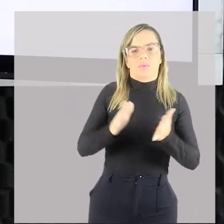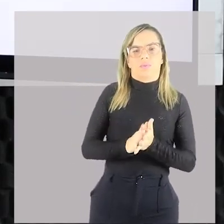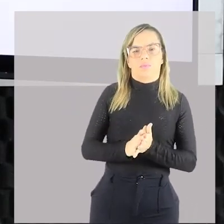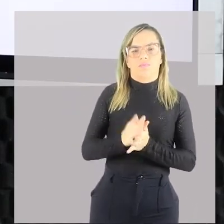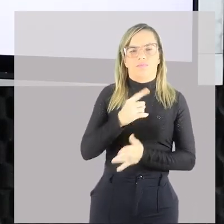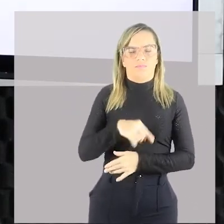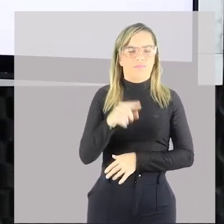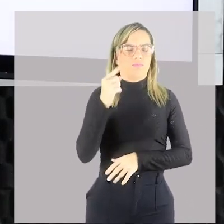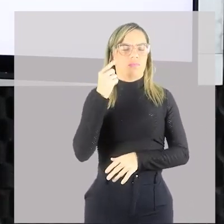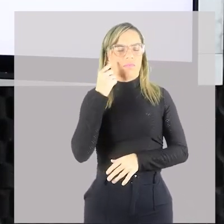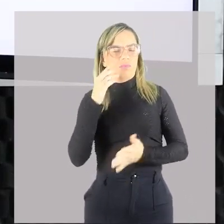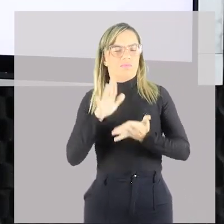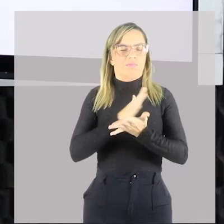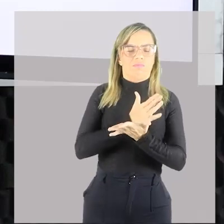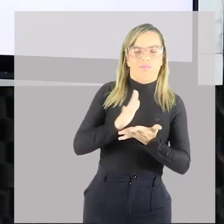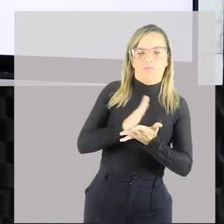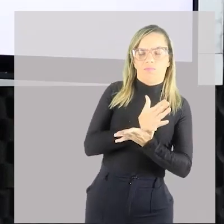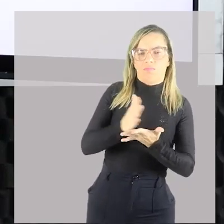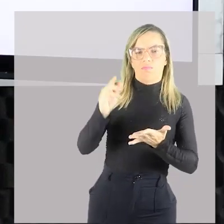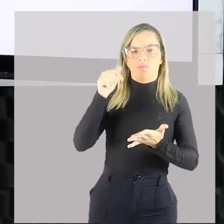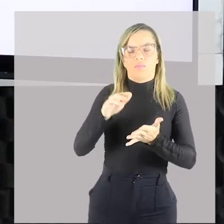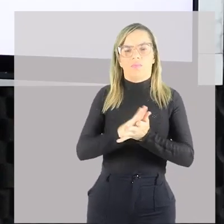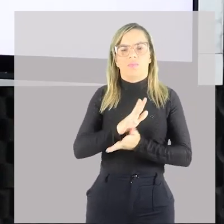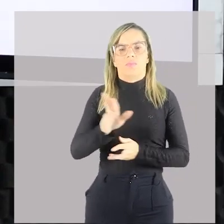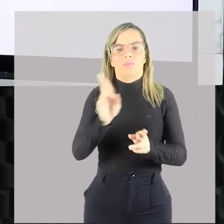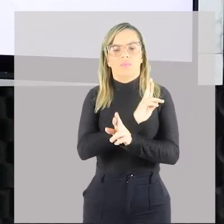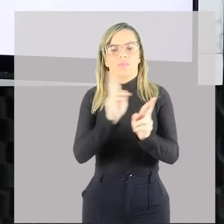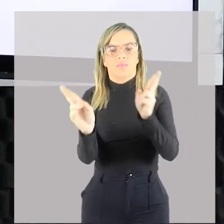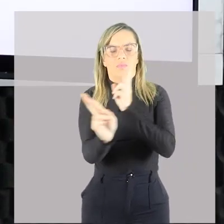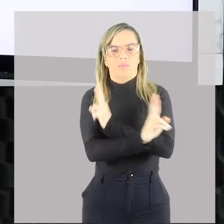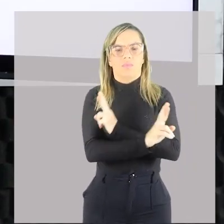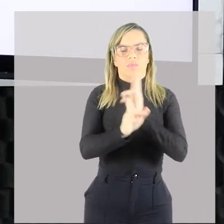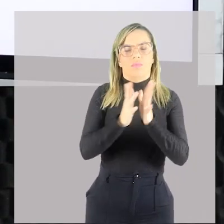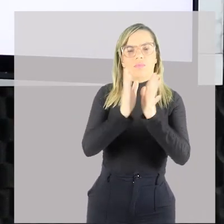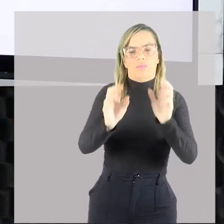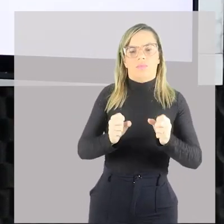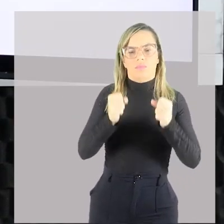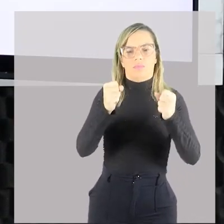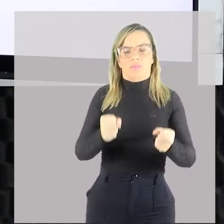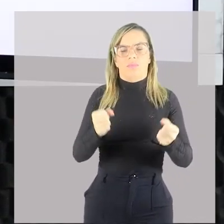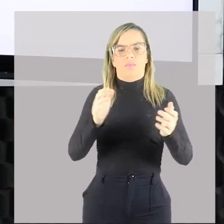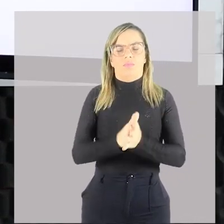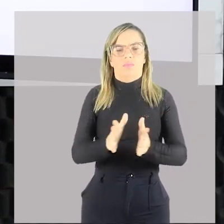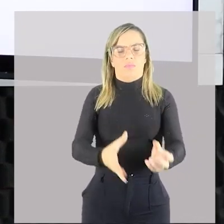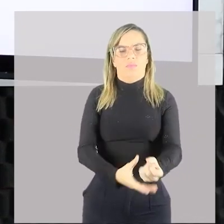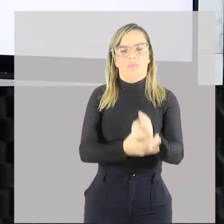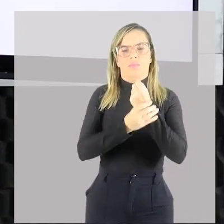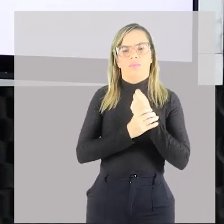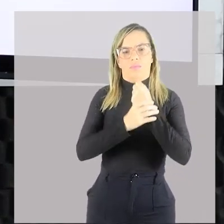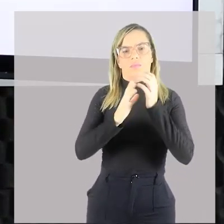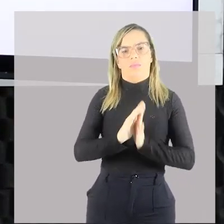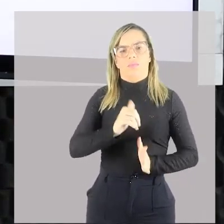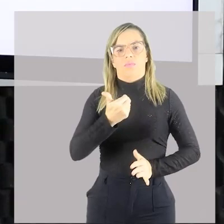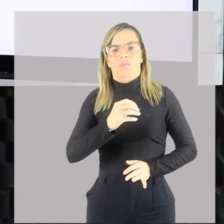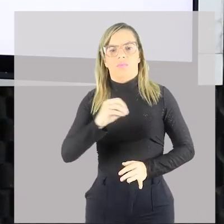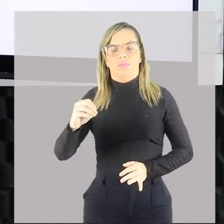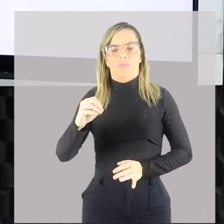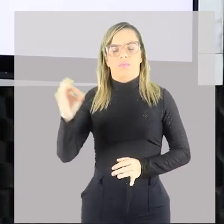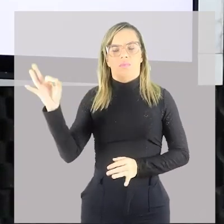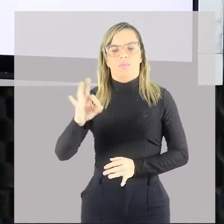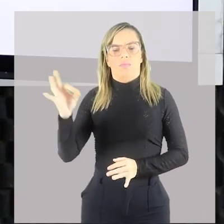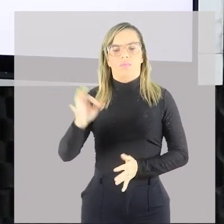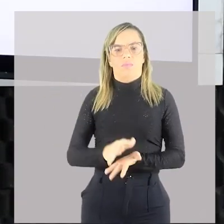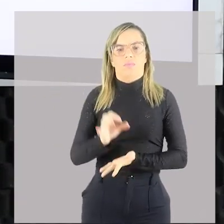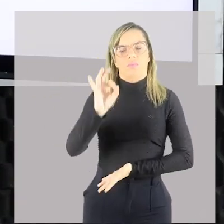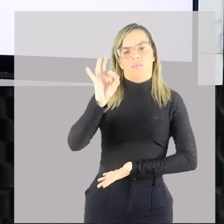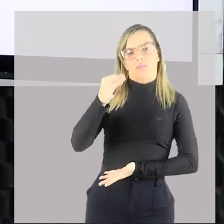questões, né, alguma questão ali envolvida sobre a possibilidade dele não ser um absolutista 100%. Mas, com certeza, ele